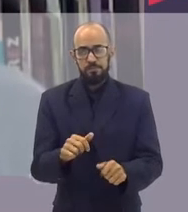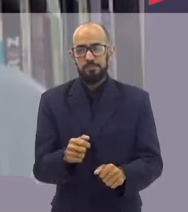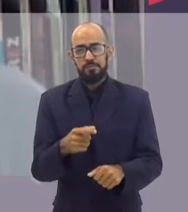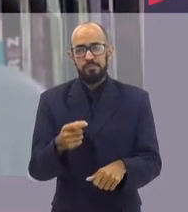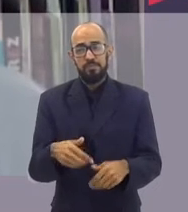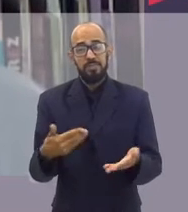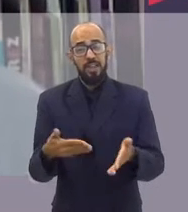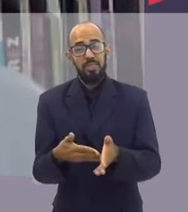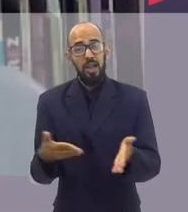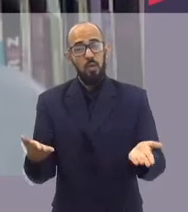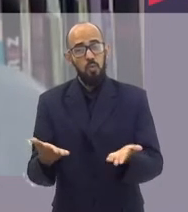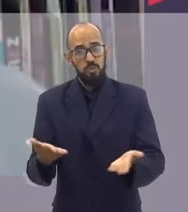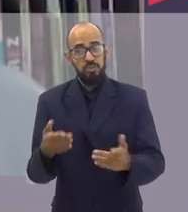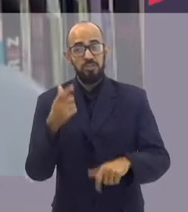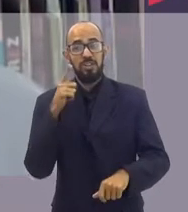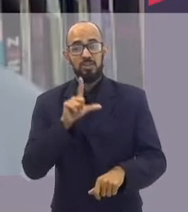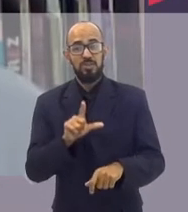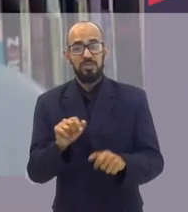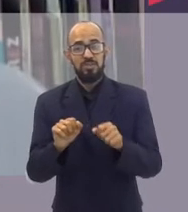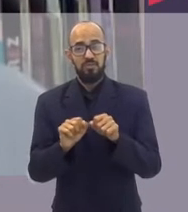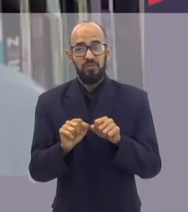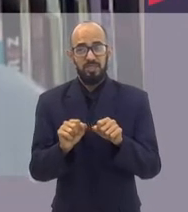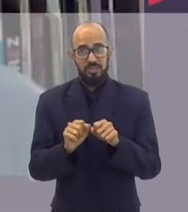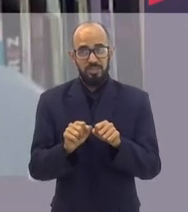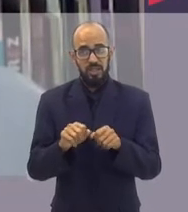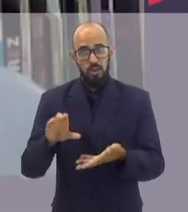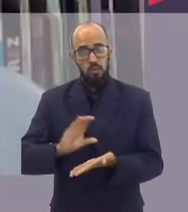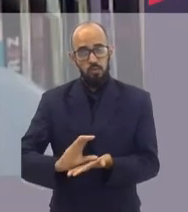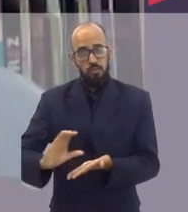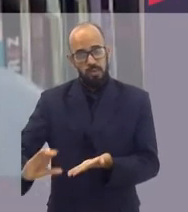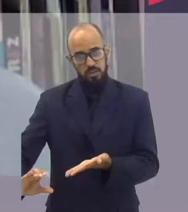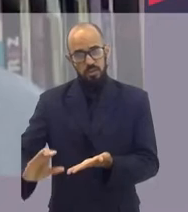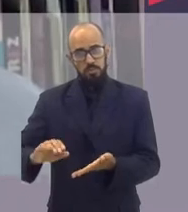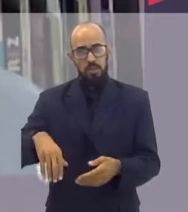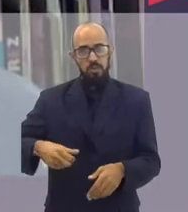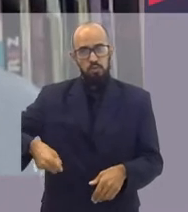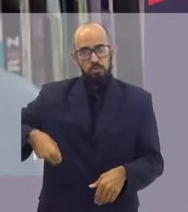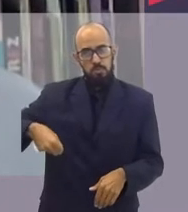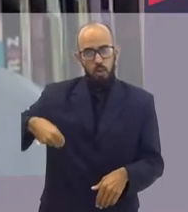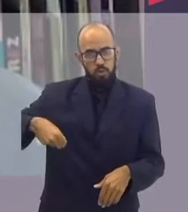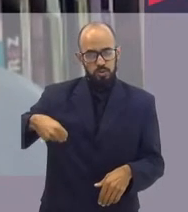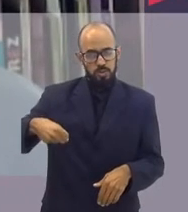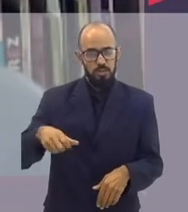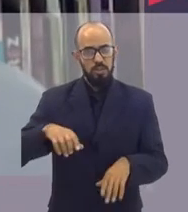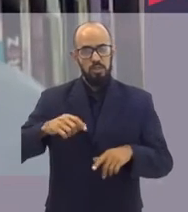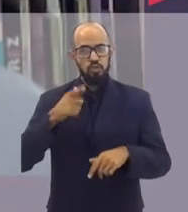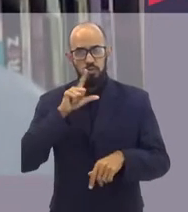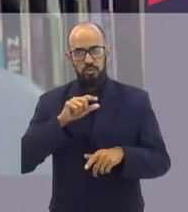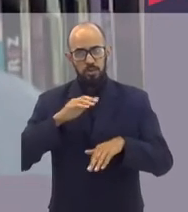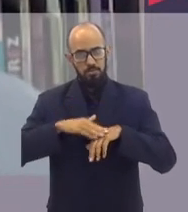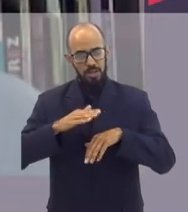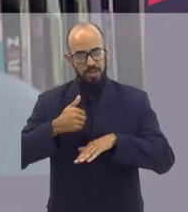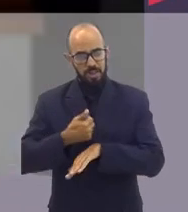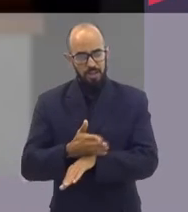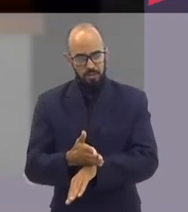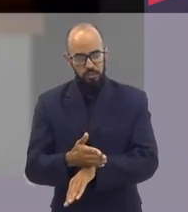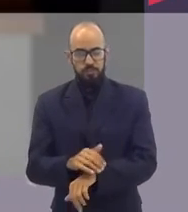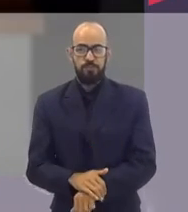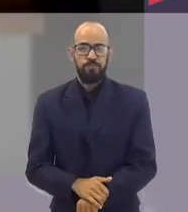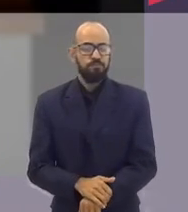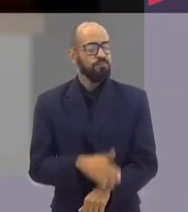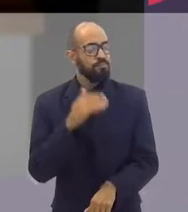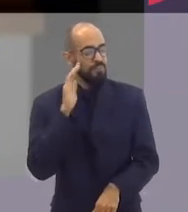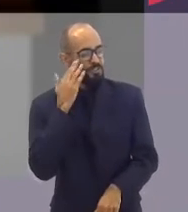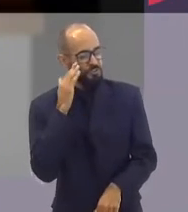original e que até hoje a gente está conseguindo fazer por meio de financiamento, de bolsas, né, que a gente conseguiu só mais tarde.